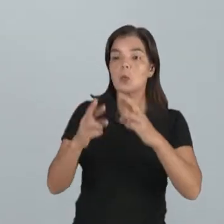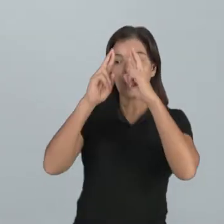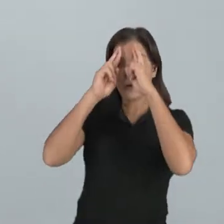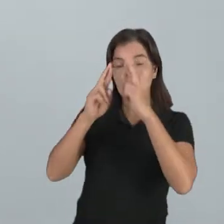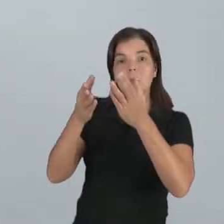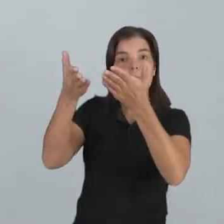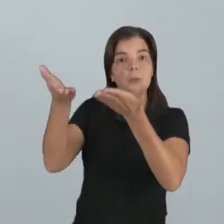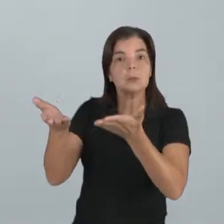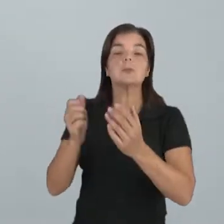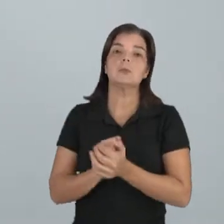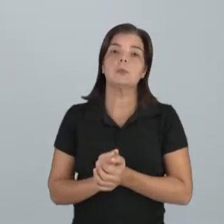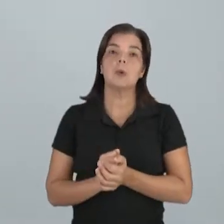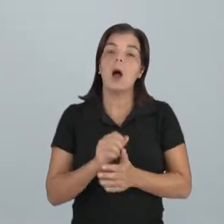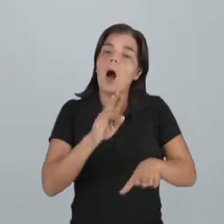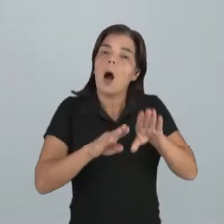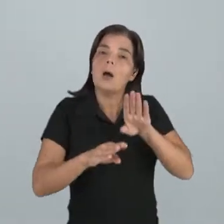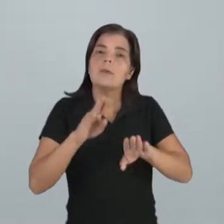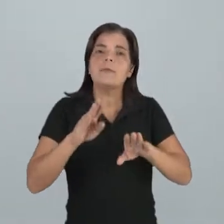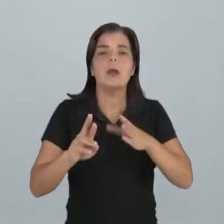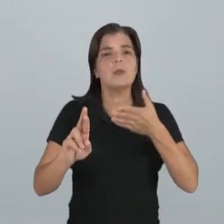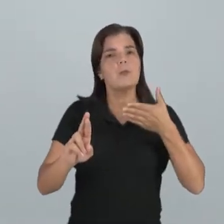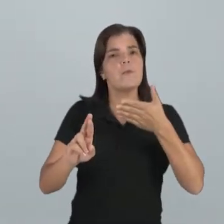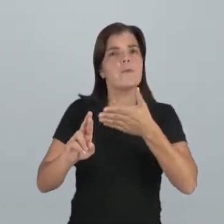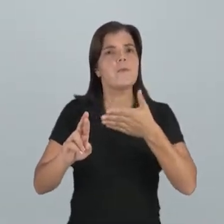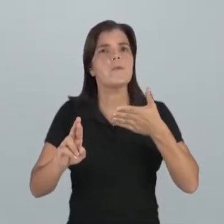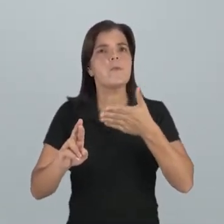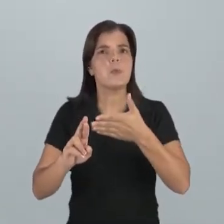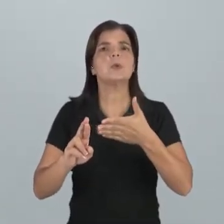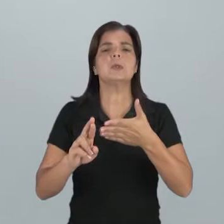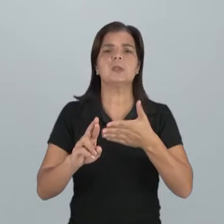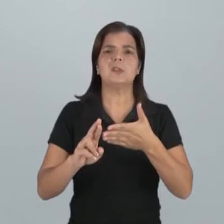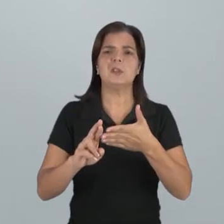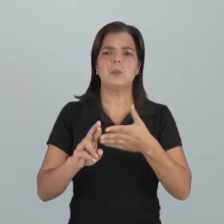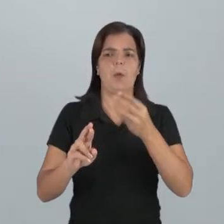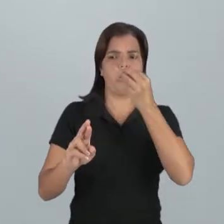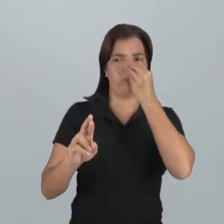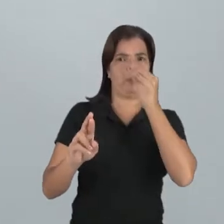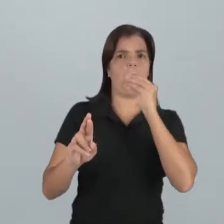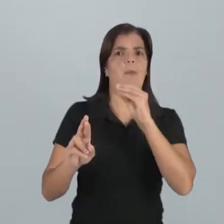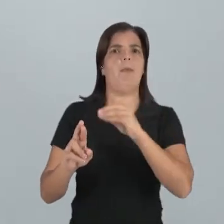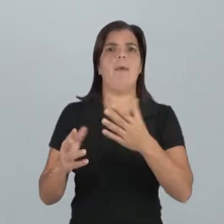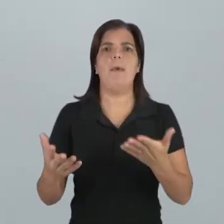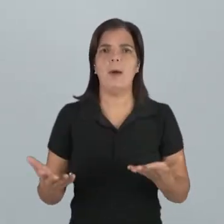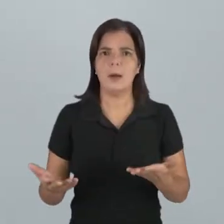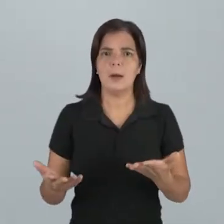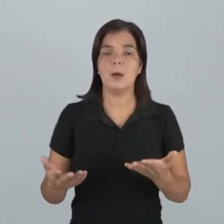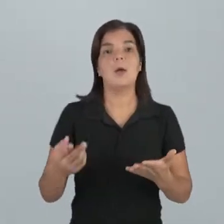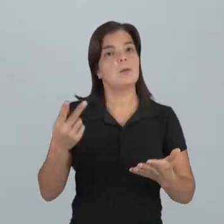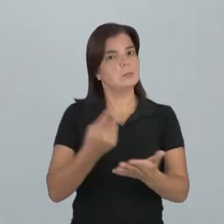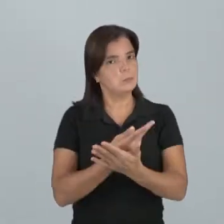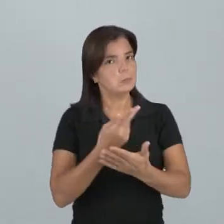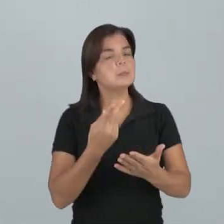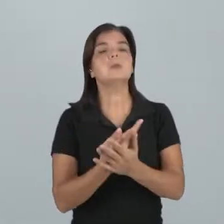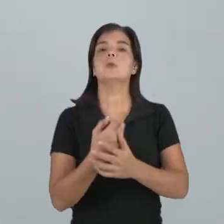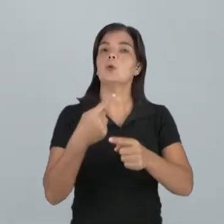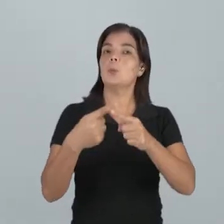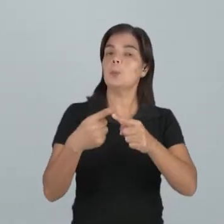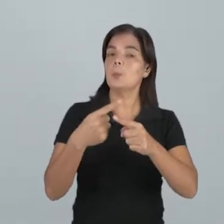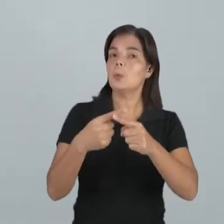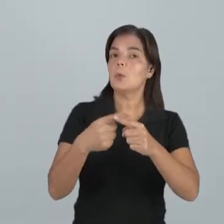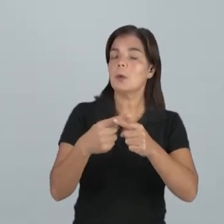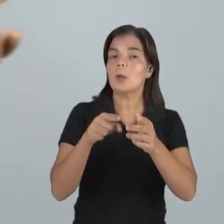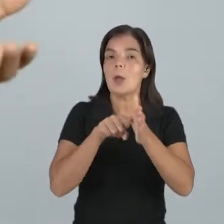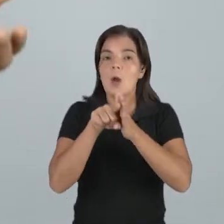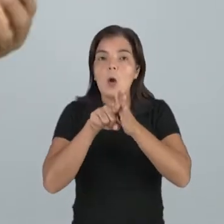respeito a ela. Muitas vezes a gente se refere de maneira depreciativa. Isso é um erro, porque a